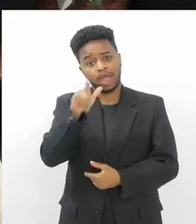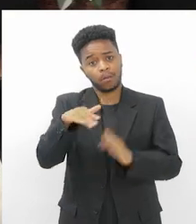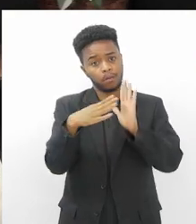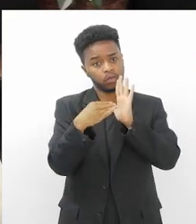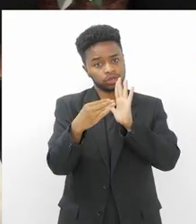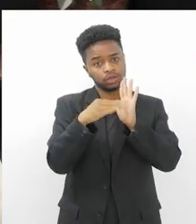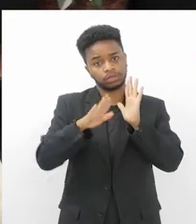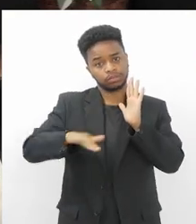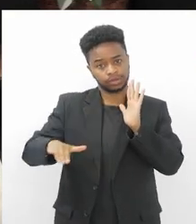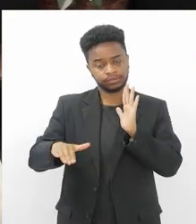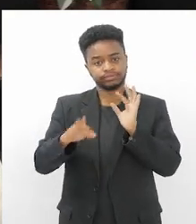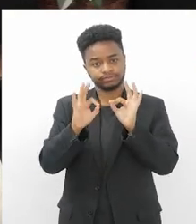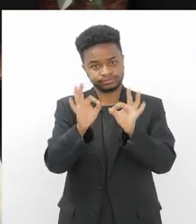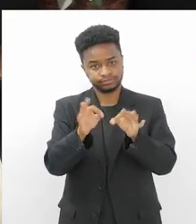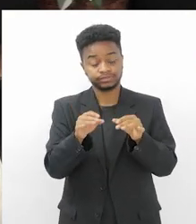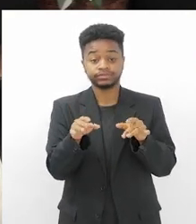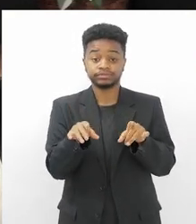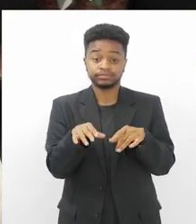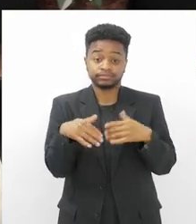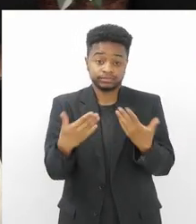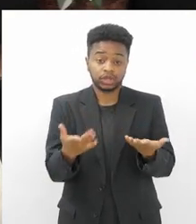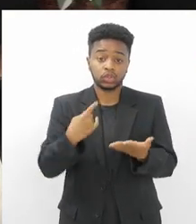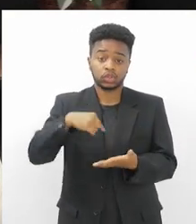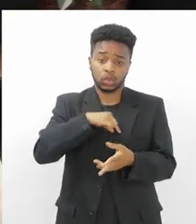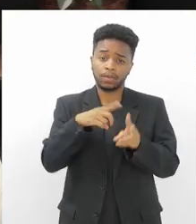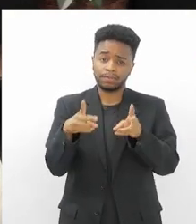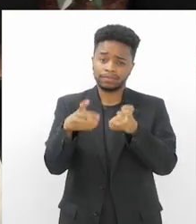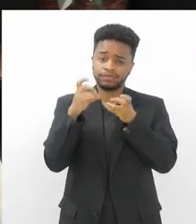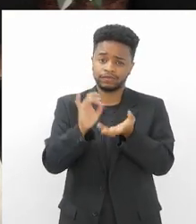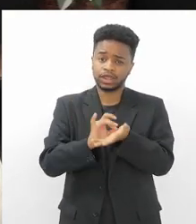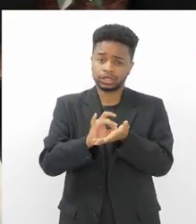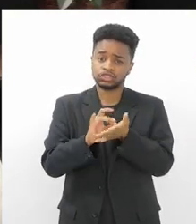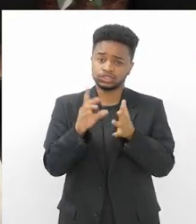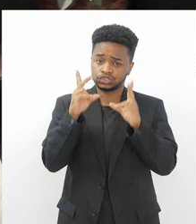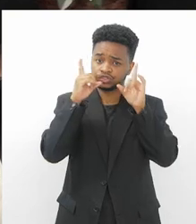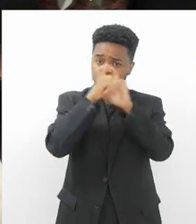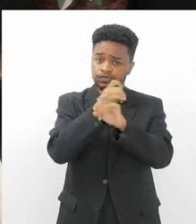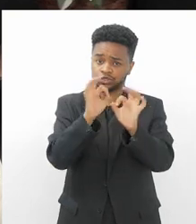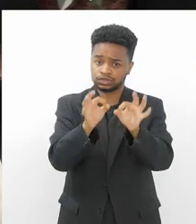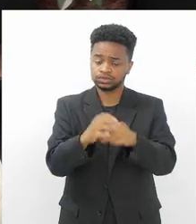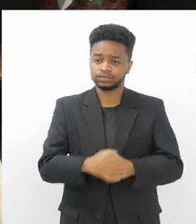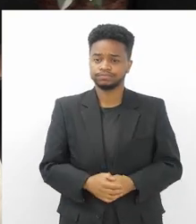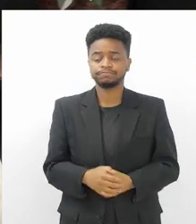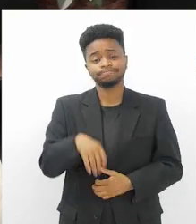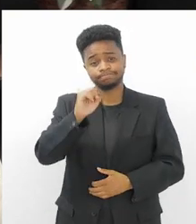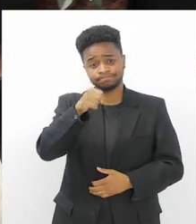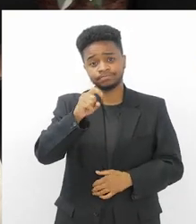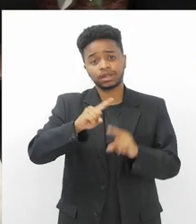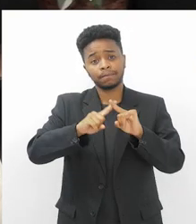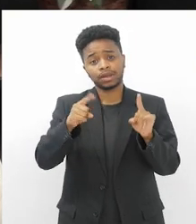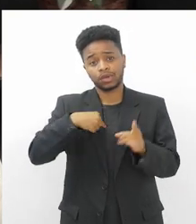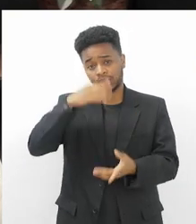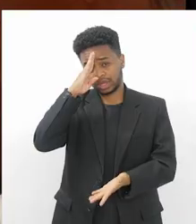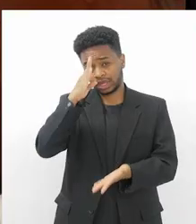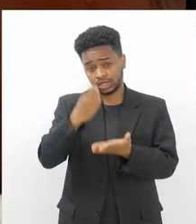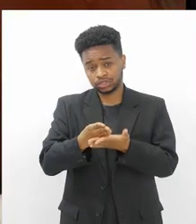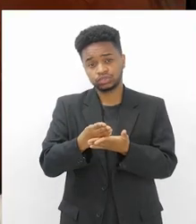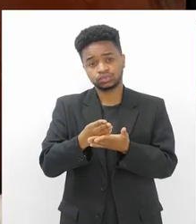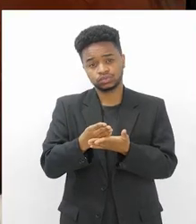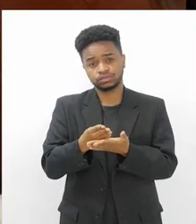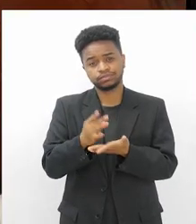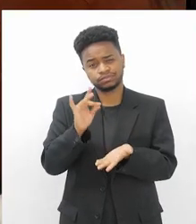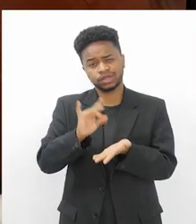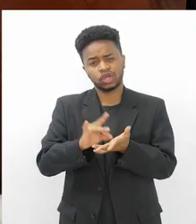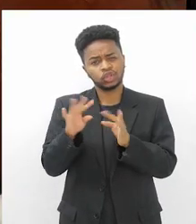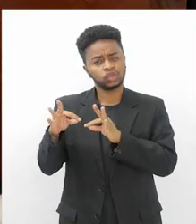aí como exemplo, como espelho para as crianças. E isso a gente tem visto que está bem complicado, né, doutora? Sim, mas eu